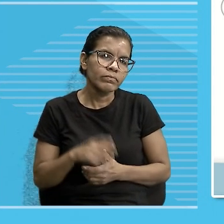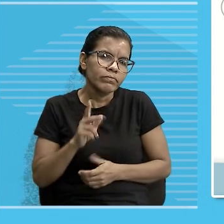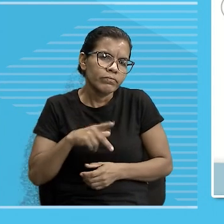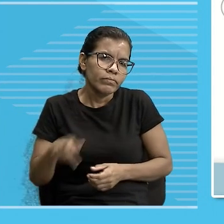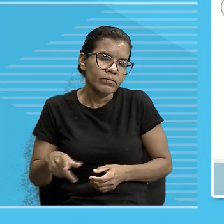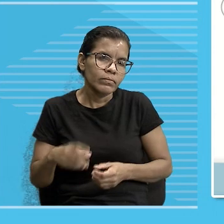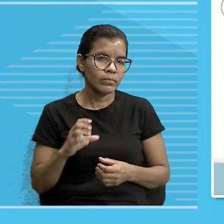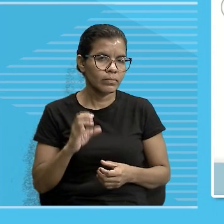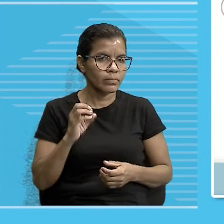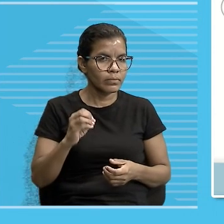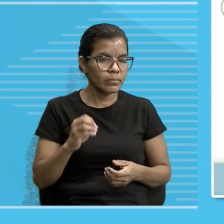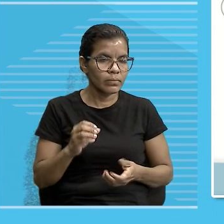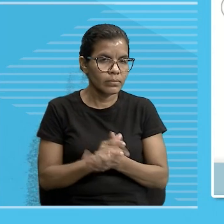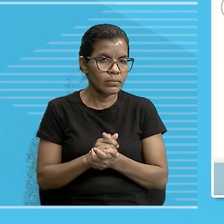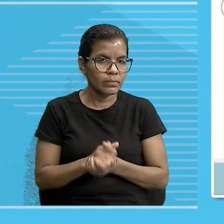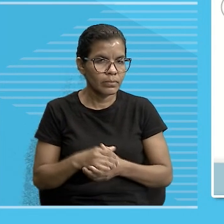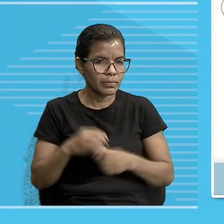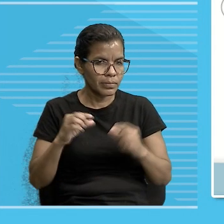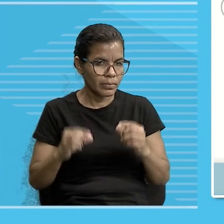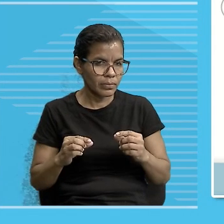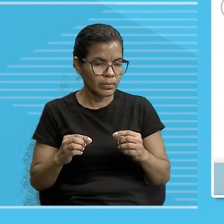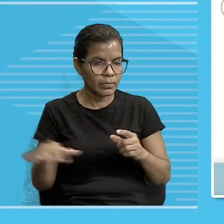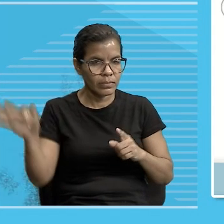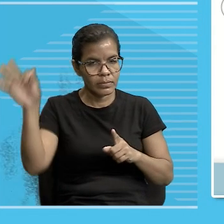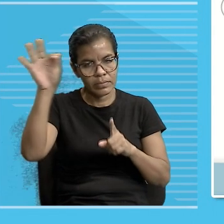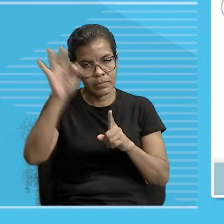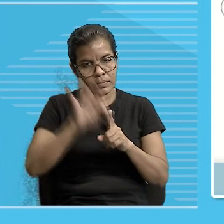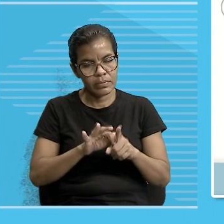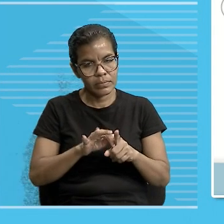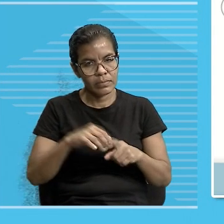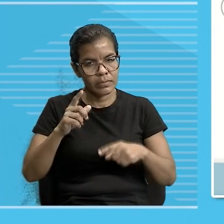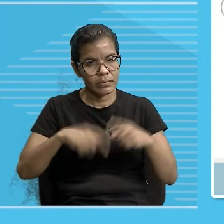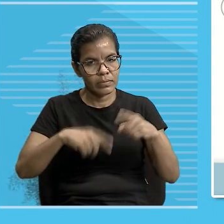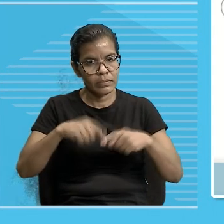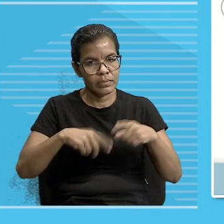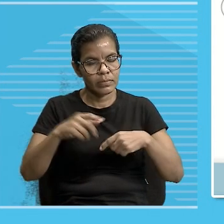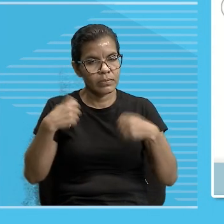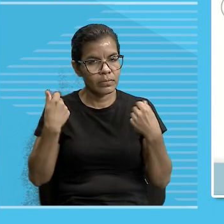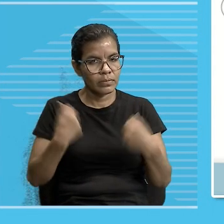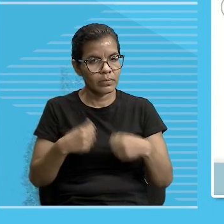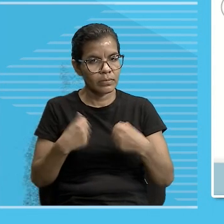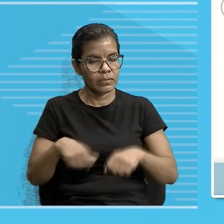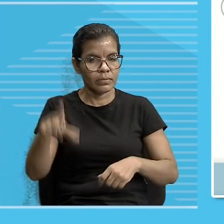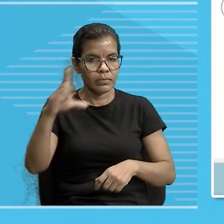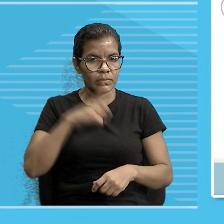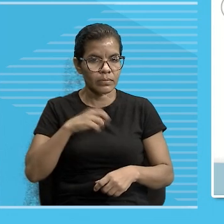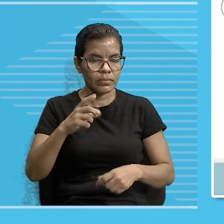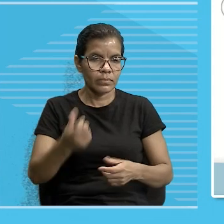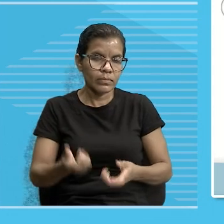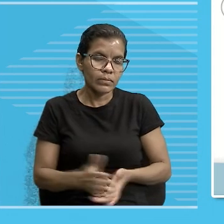Professor, e esse zero é a mínima temperatura que uma substância pode ter.